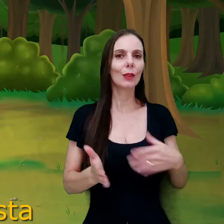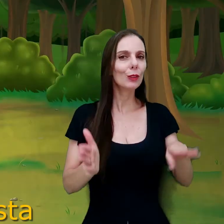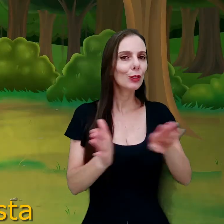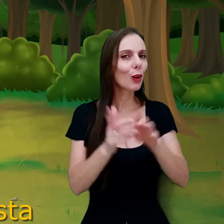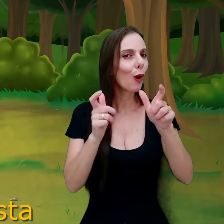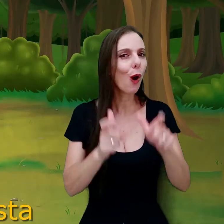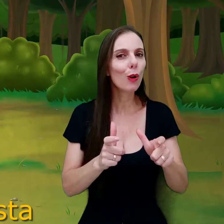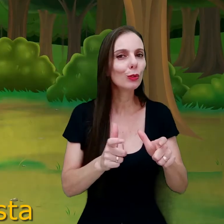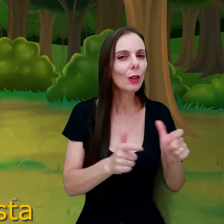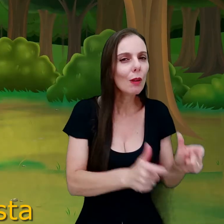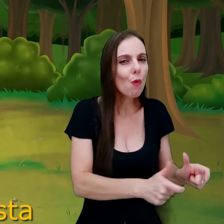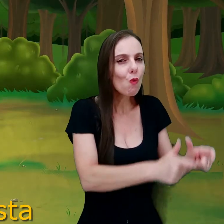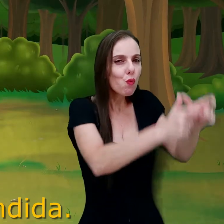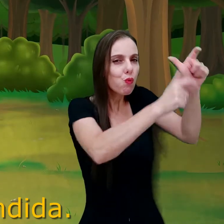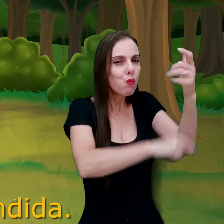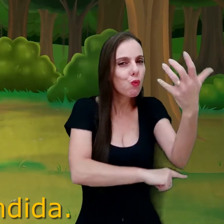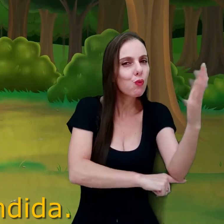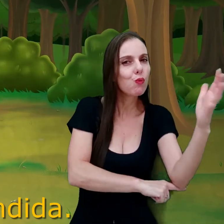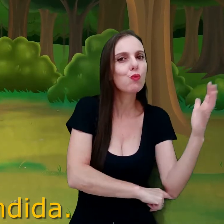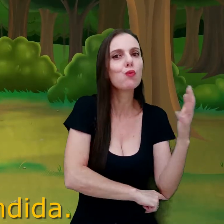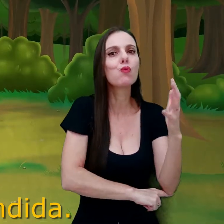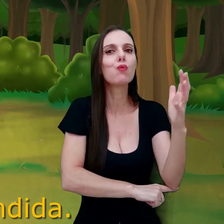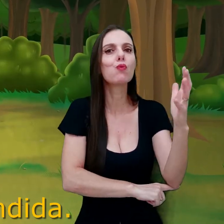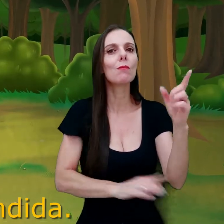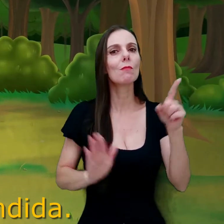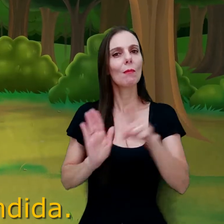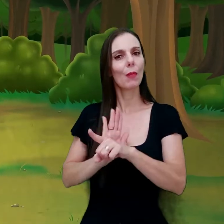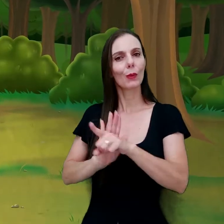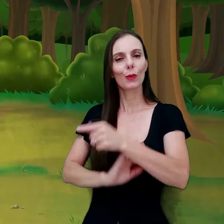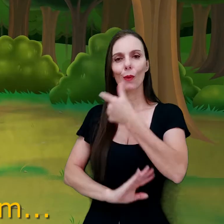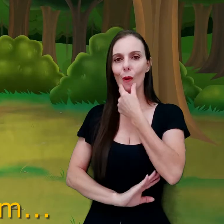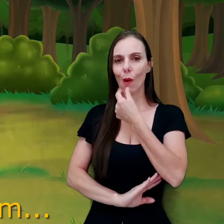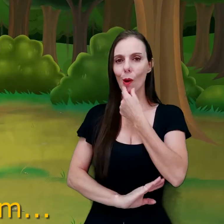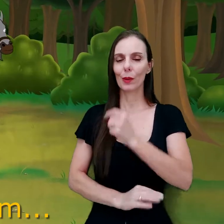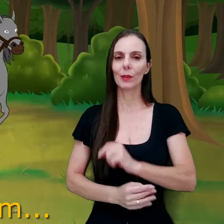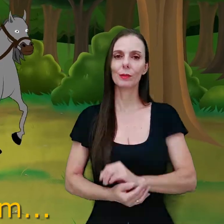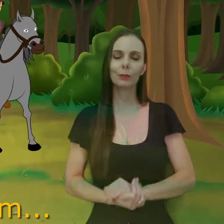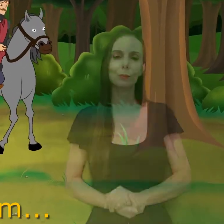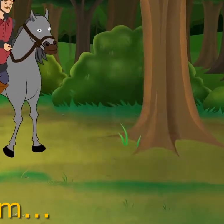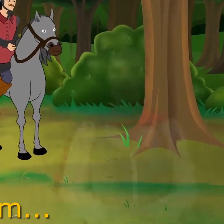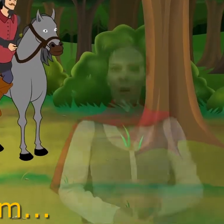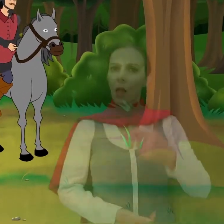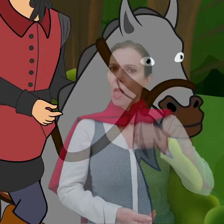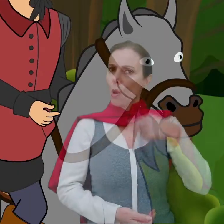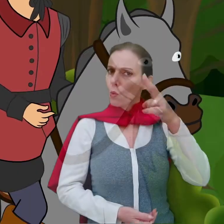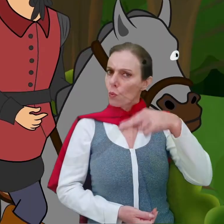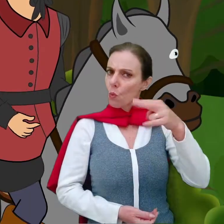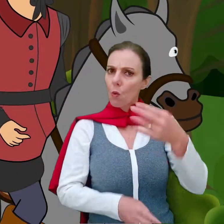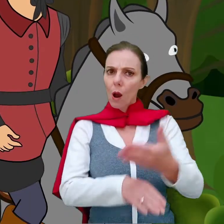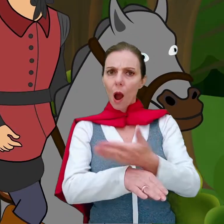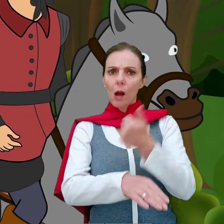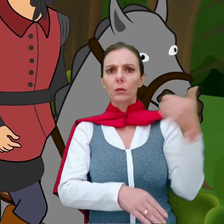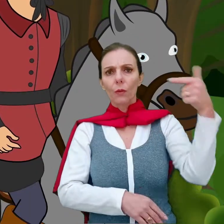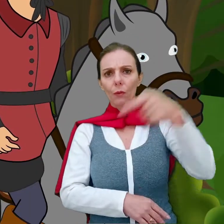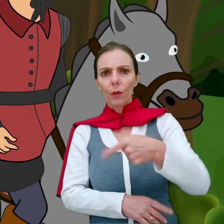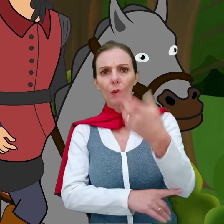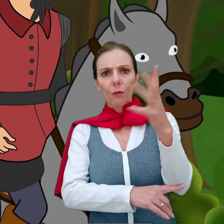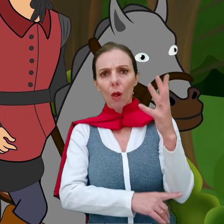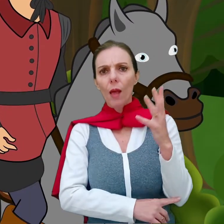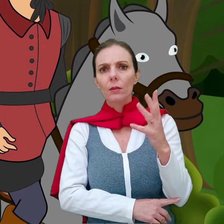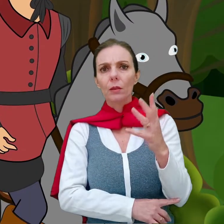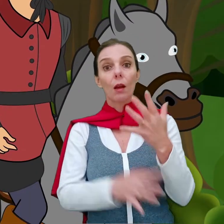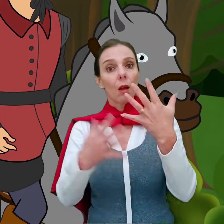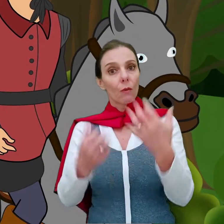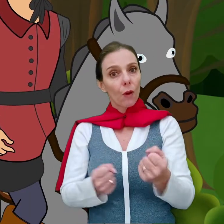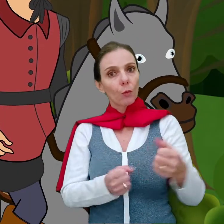nas profundezas da floresta onde a torre estava escondida. E ele perguntou ao homem: Eu nunca tinha vindo a esta